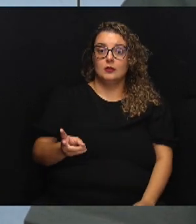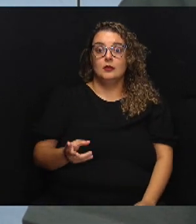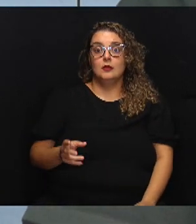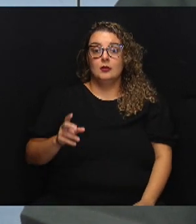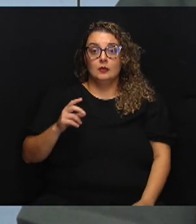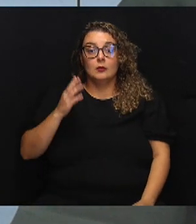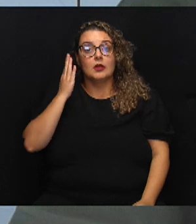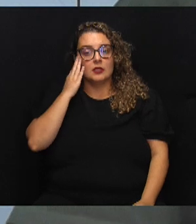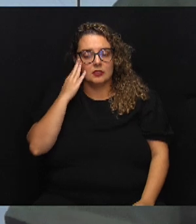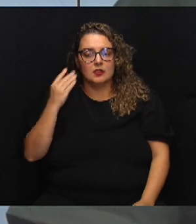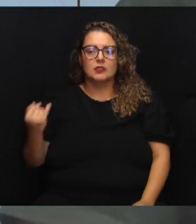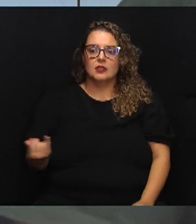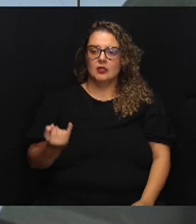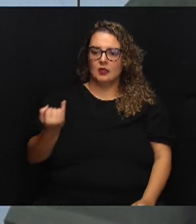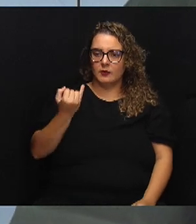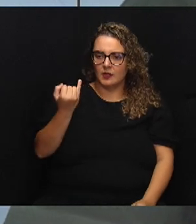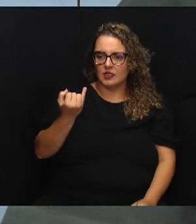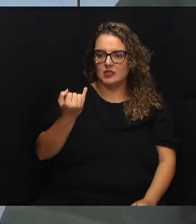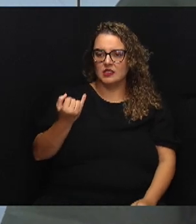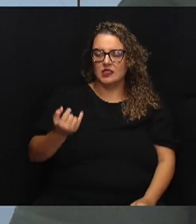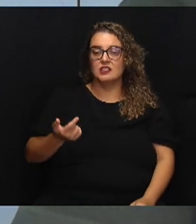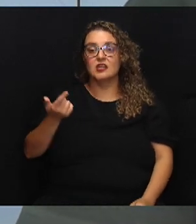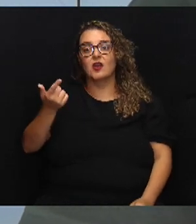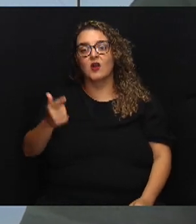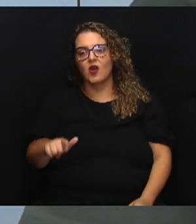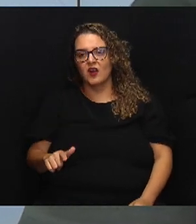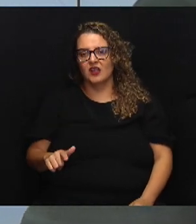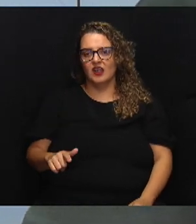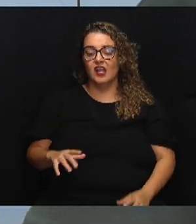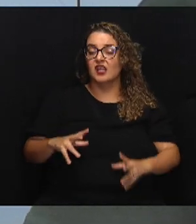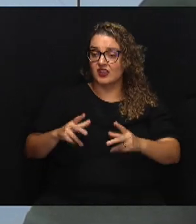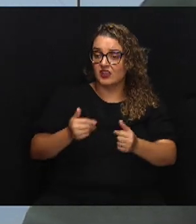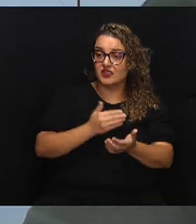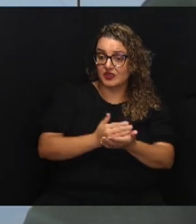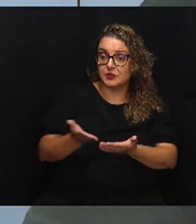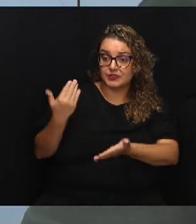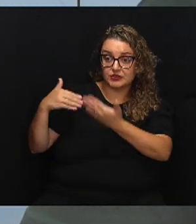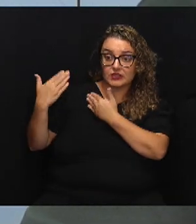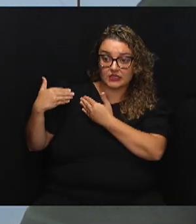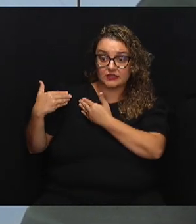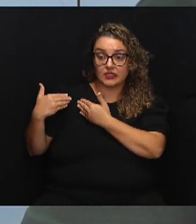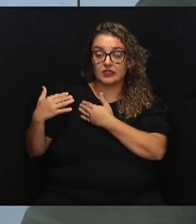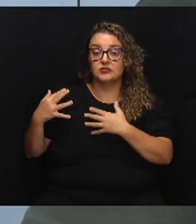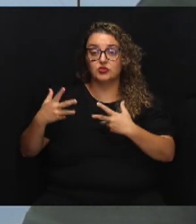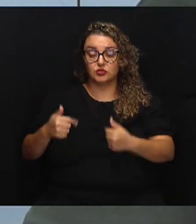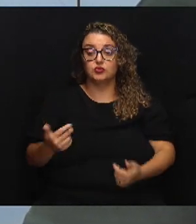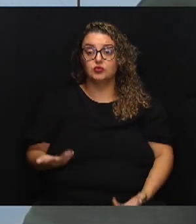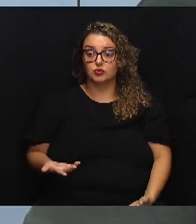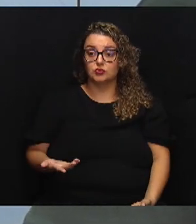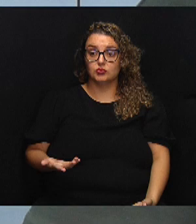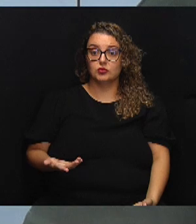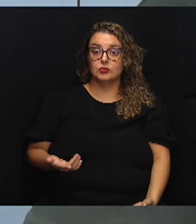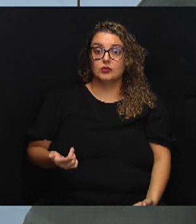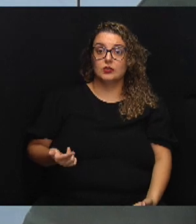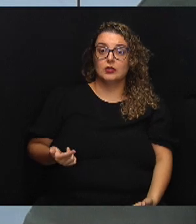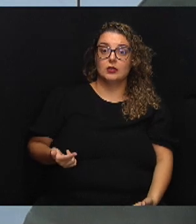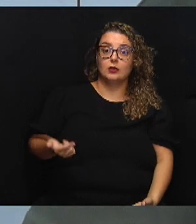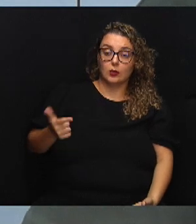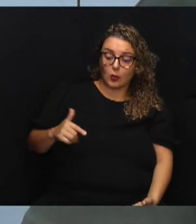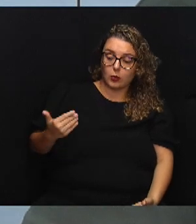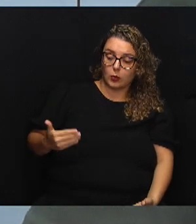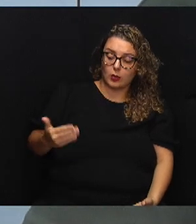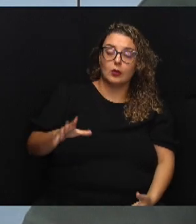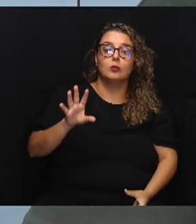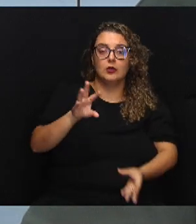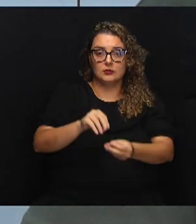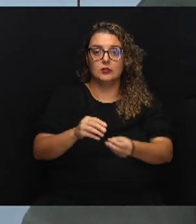eu sei da importância de dar continuidade de tudo que a gente começou, de tudo que ainda está em andamento e que pode ser